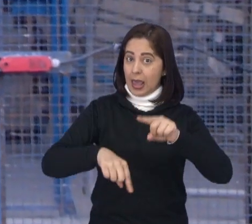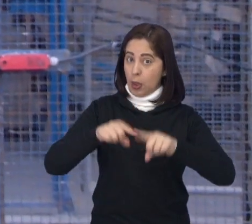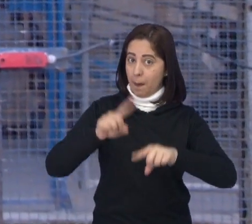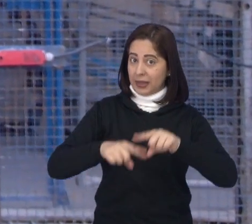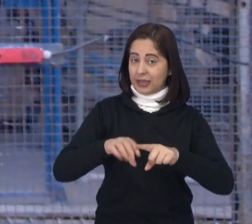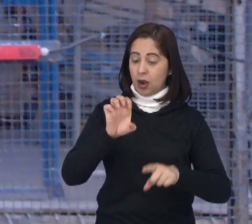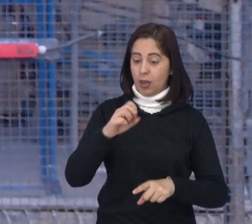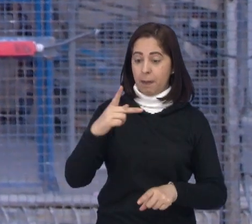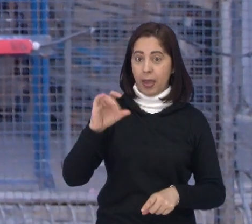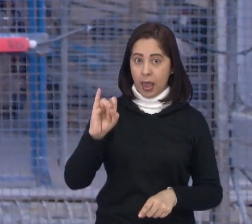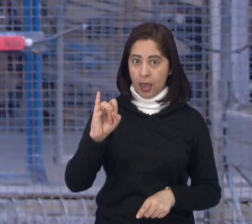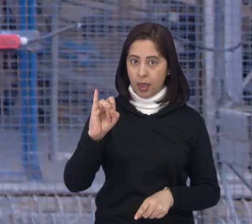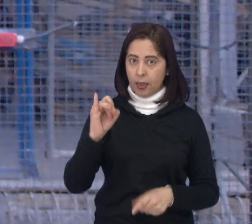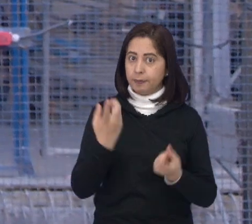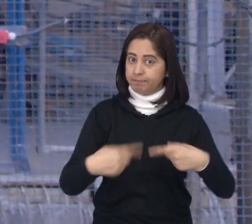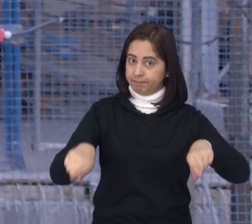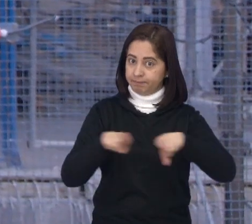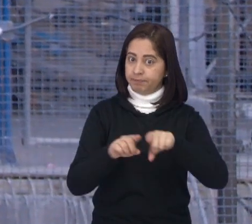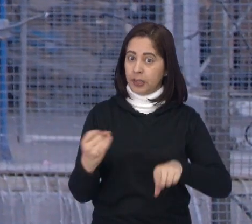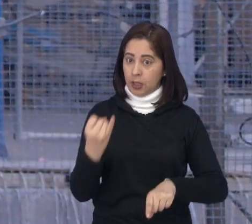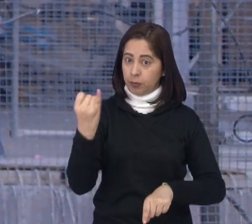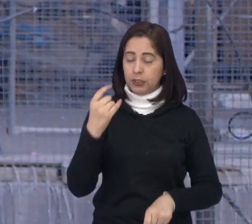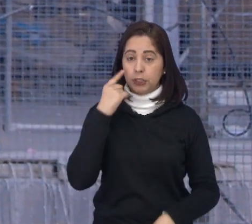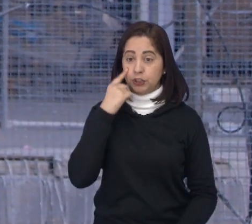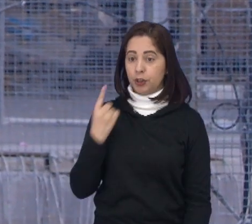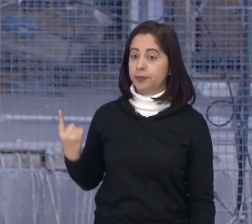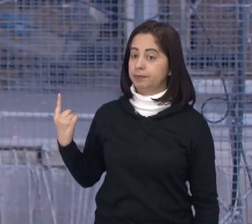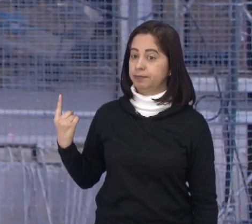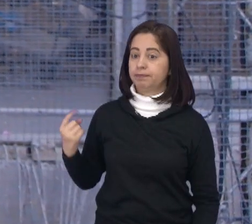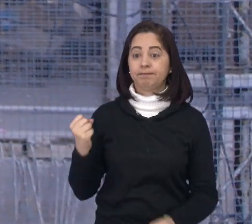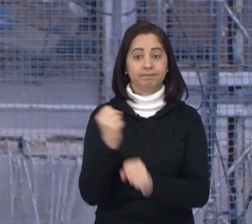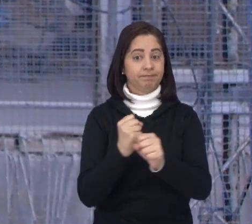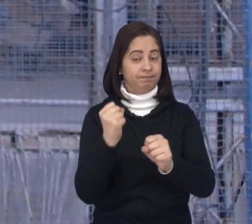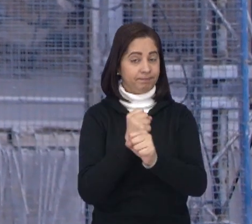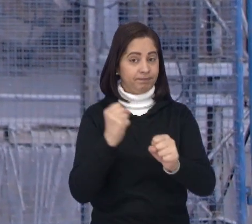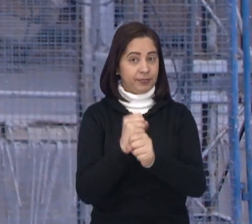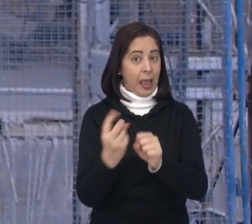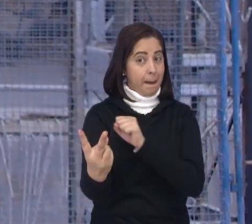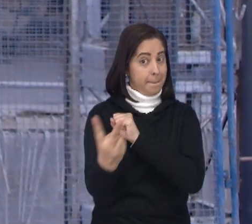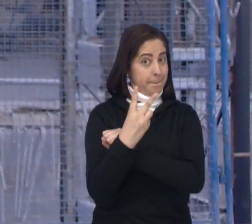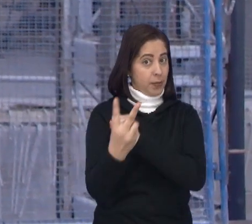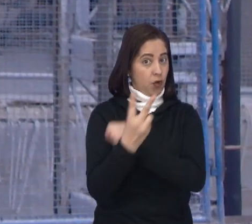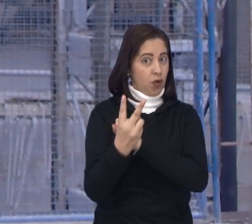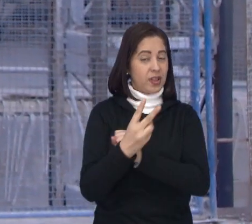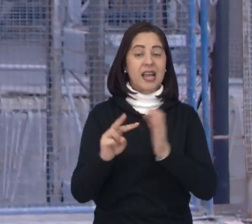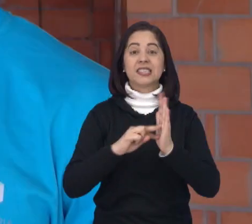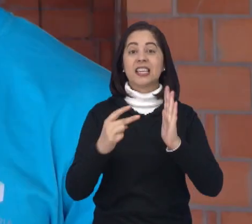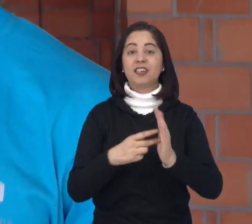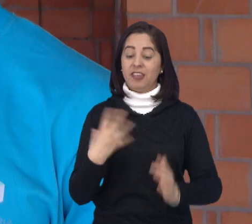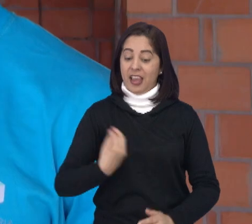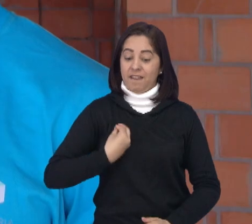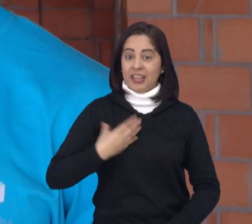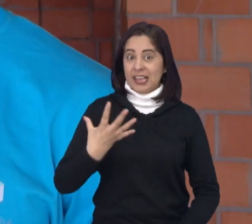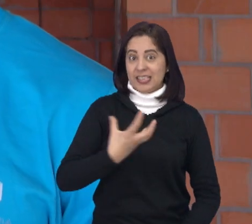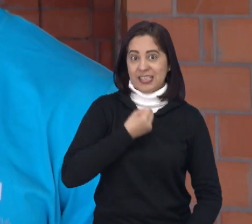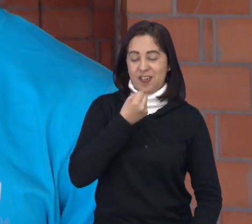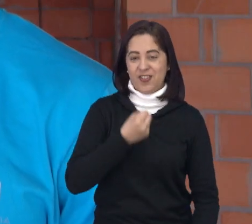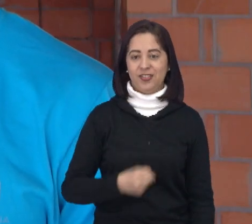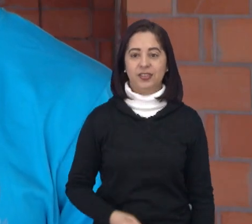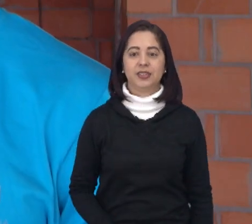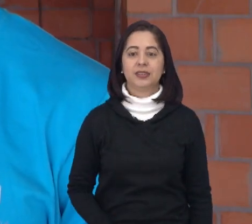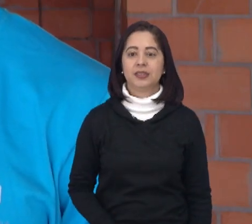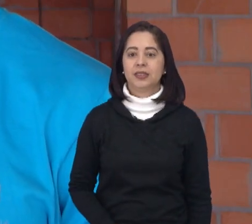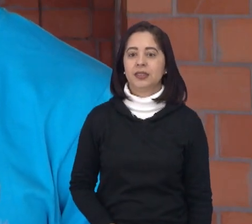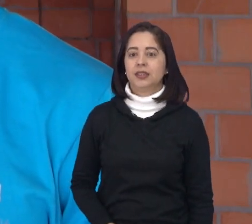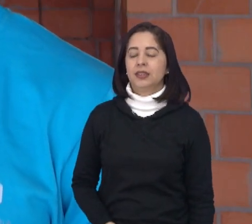aliados fundamentais nessa missão. Em uma obra como essa, proteger é salvar vidas. A importância dos